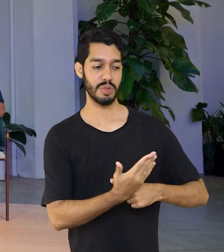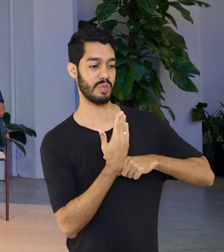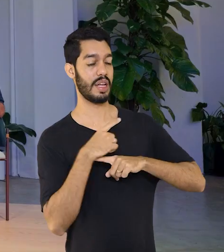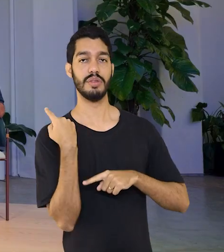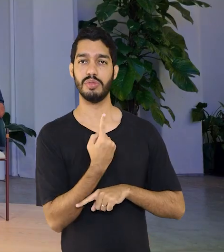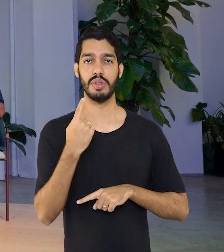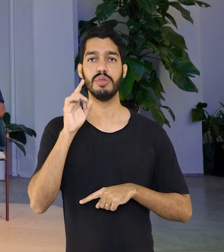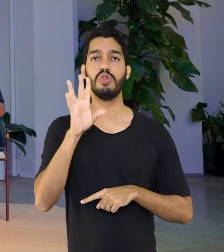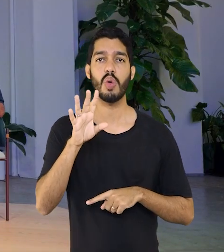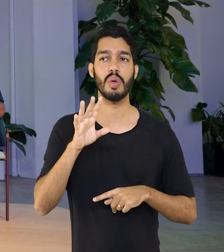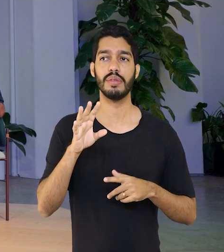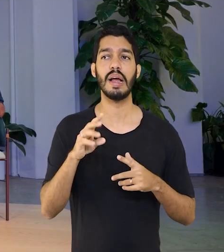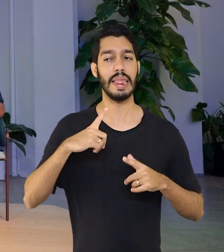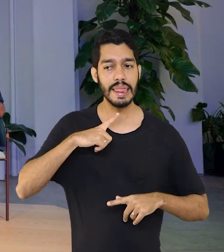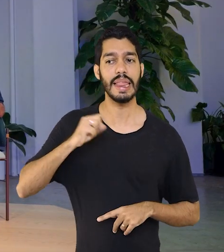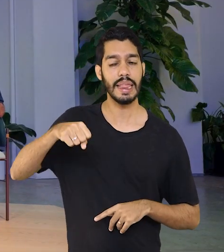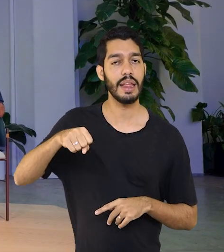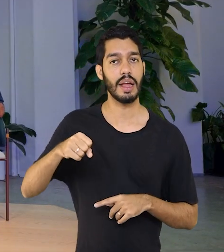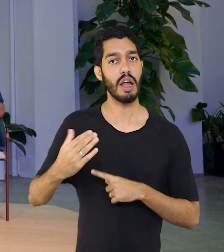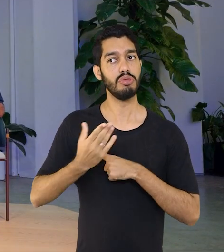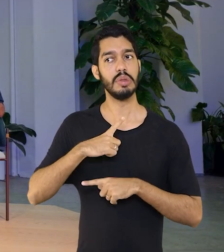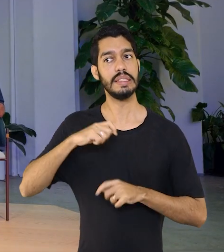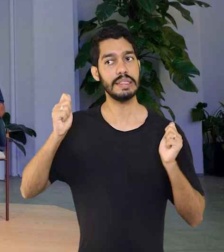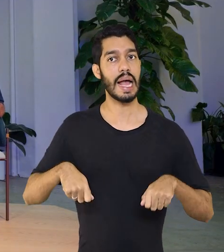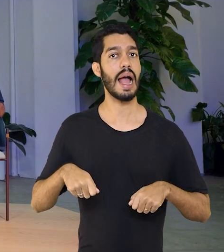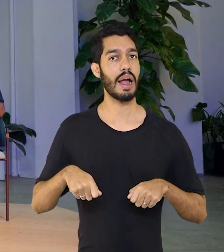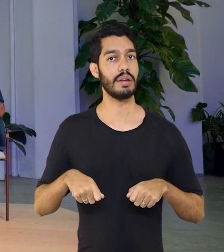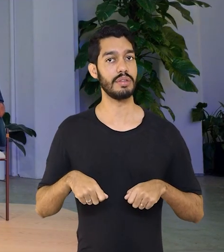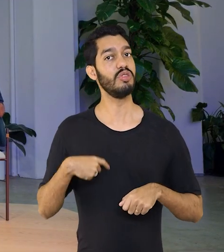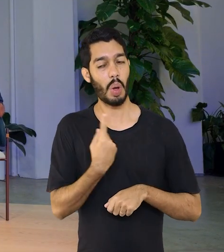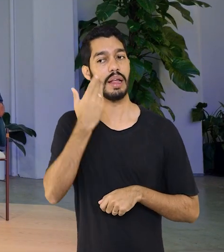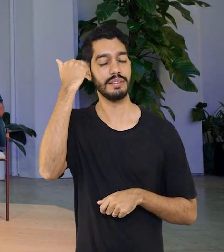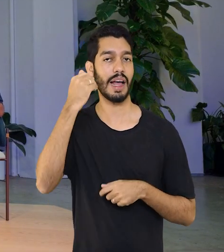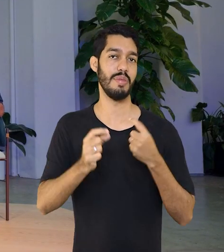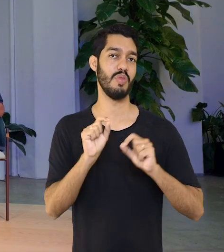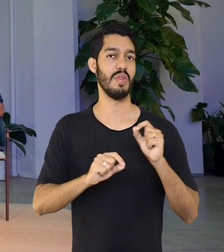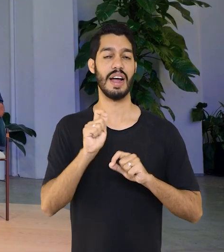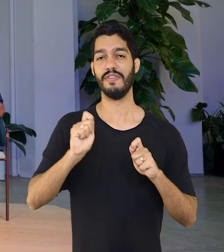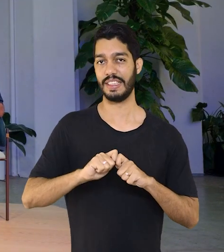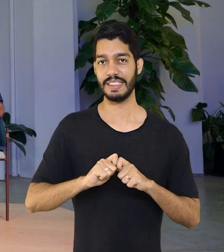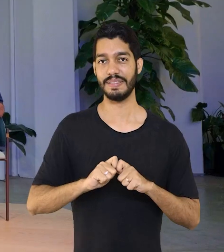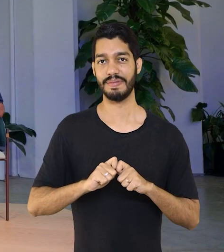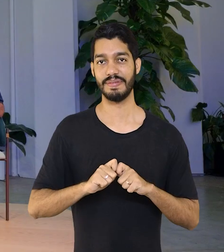nos ajudar a... Não só tem, como a gente... Vocês vão ouvir, a gente sabe qual é essa